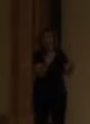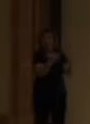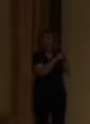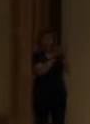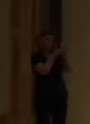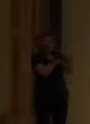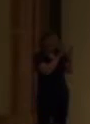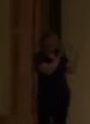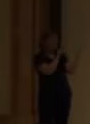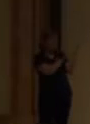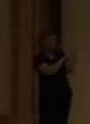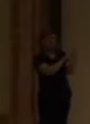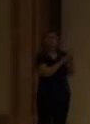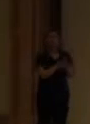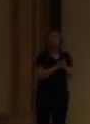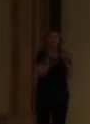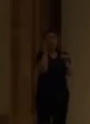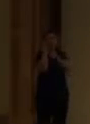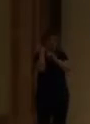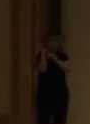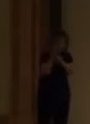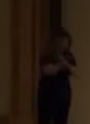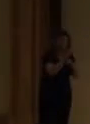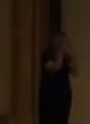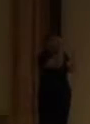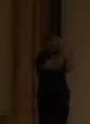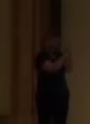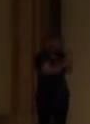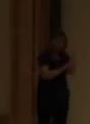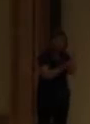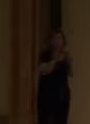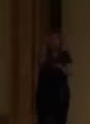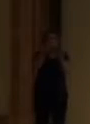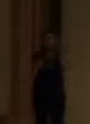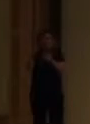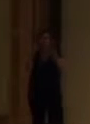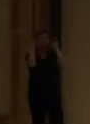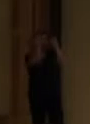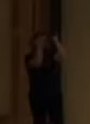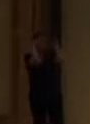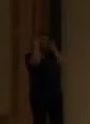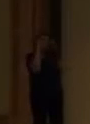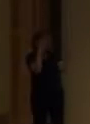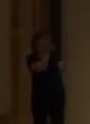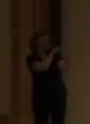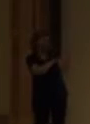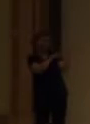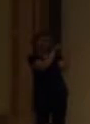a cultura sejam formas de questionamento, formas de dar a ver, formas de não